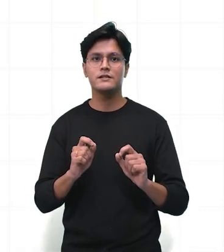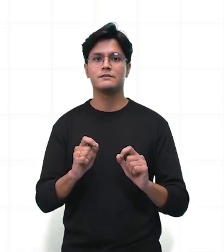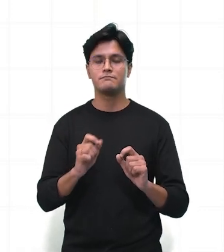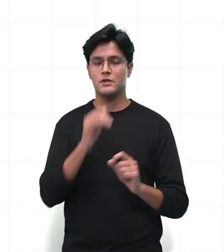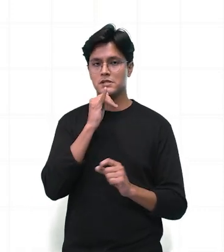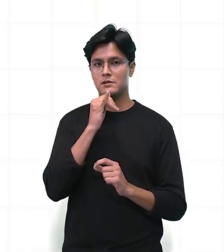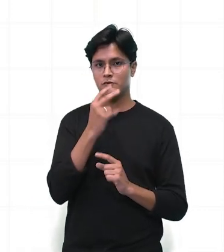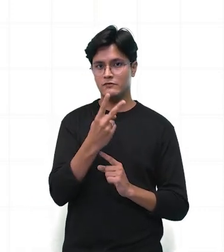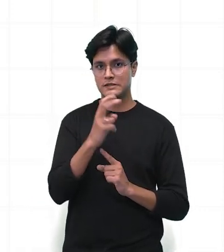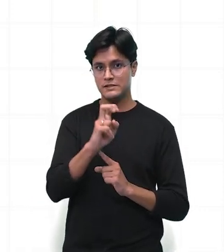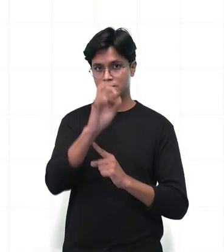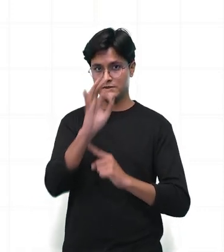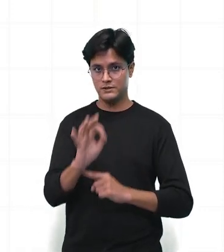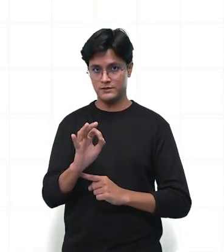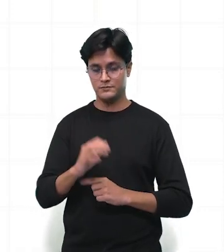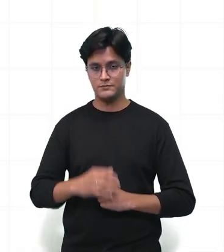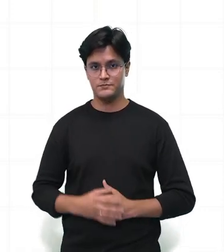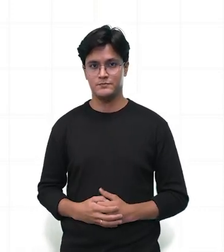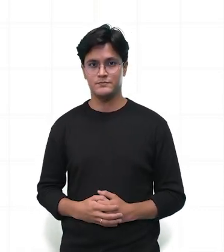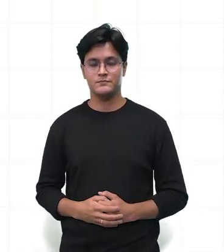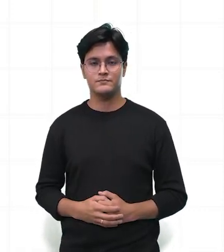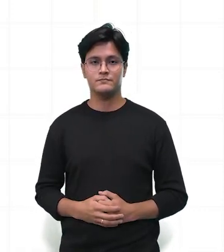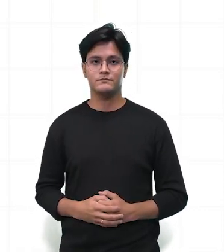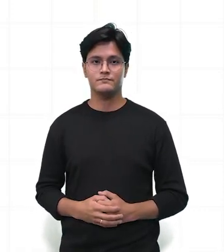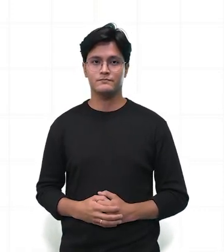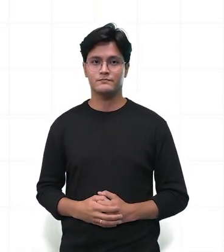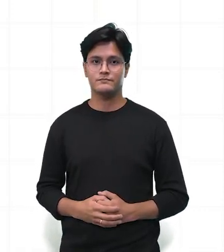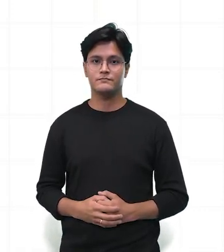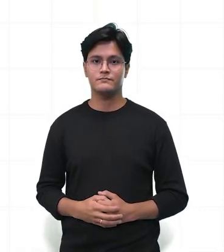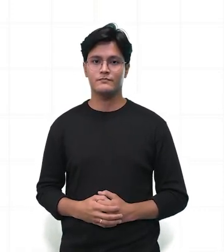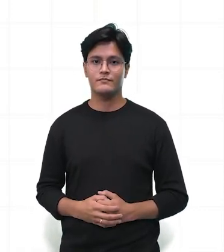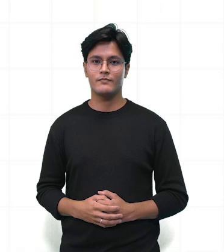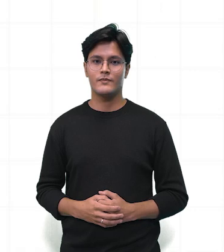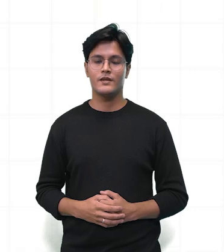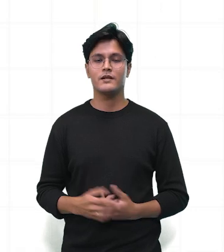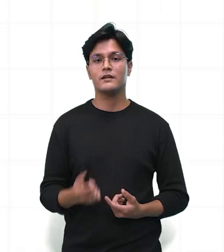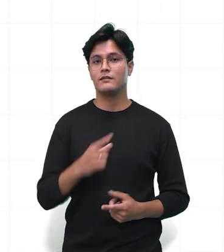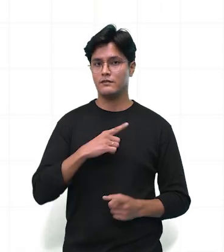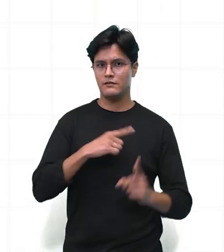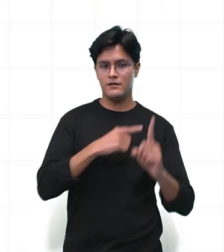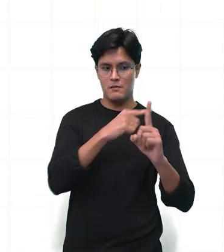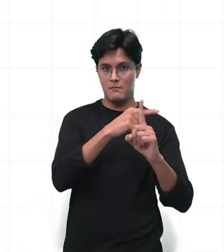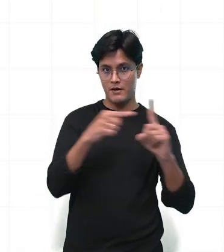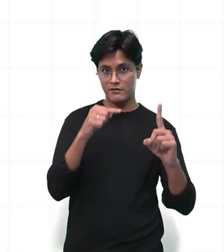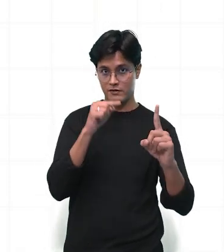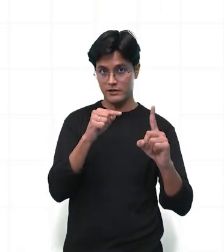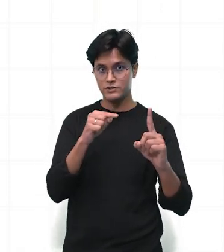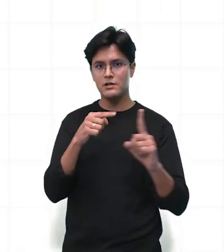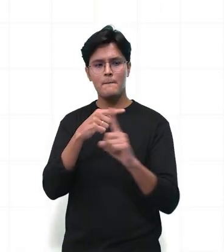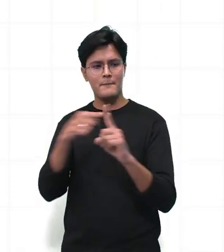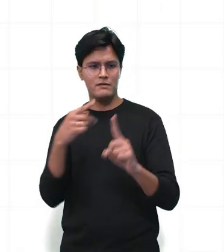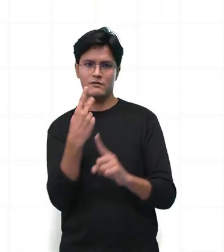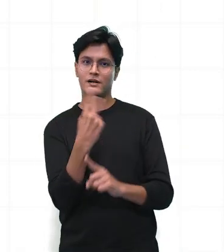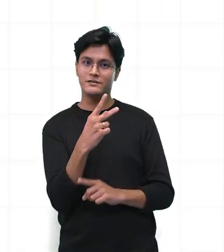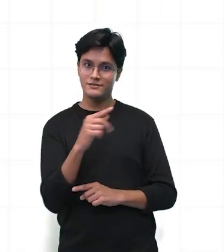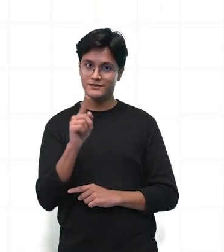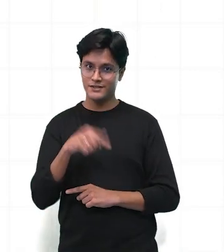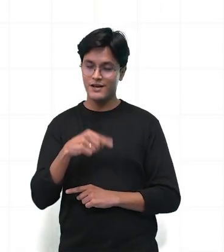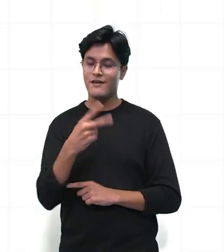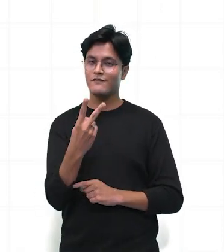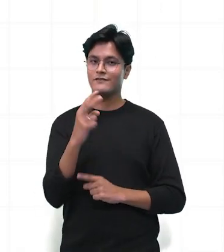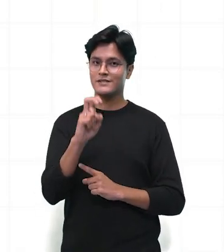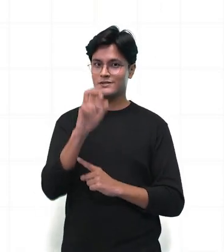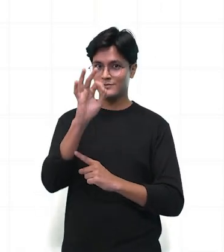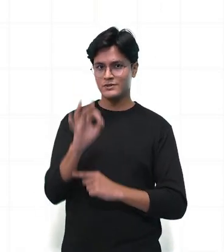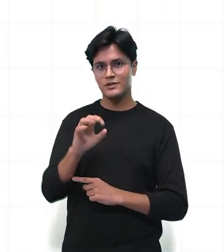vocês, ó. 25% é a metade da metade, ou conhecido também como